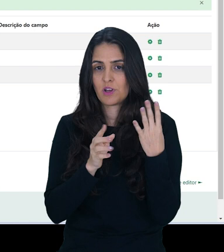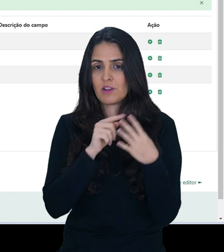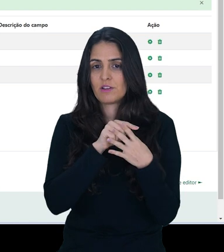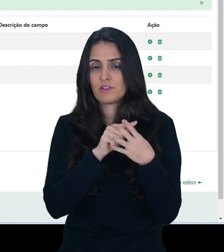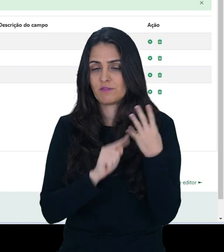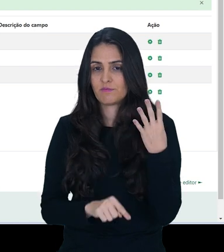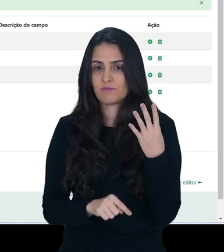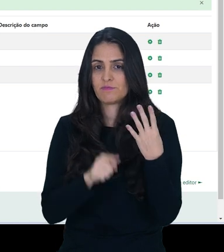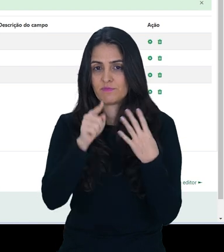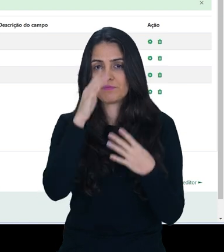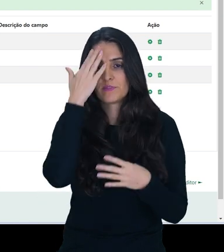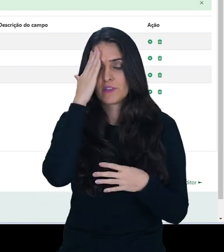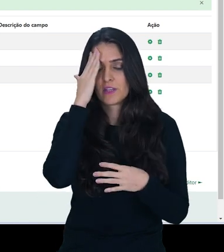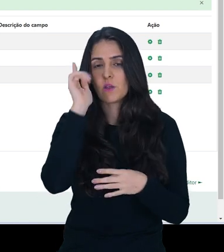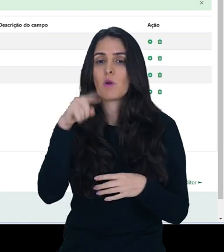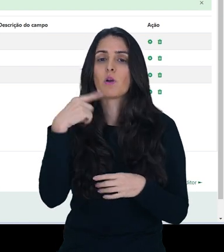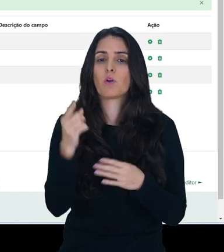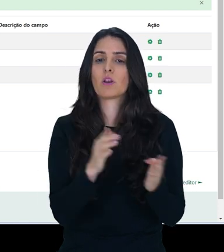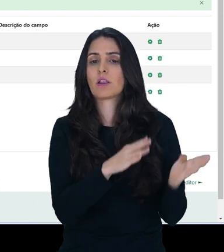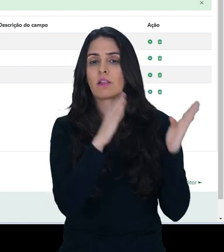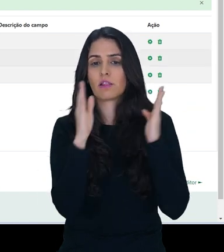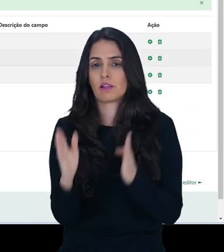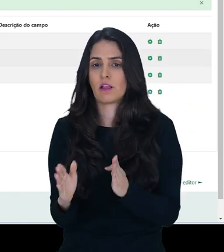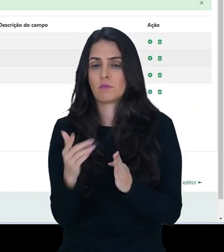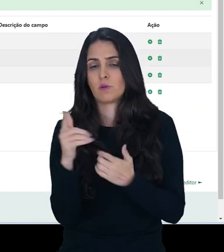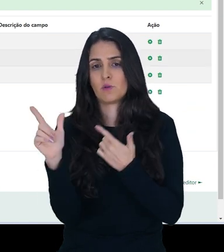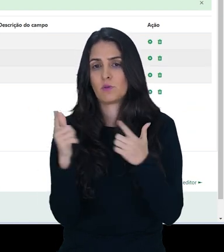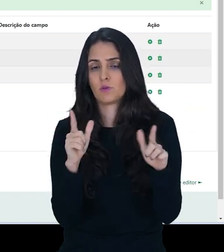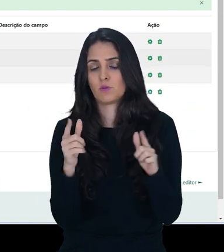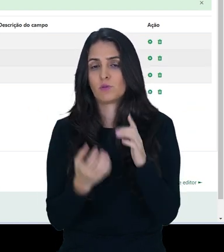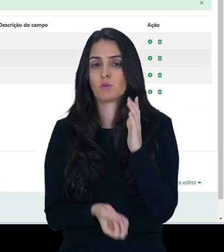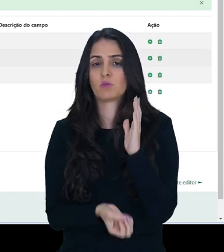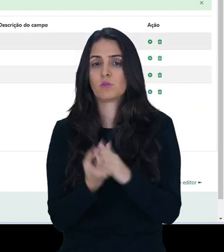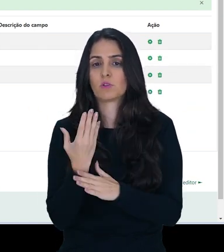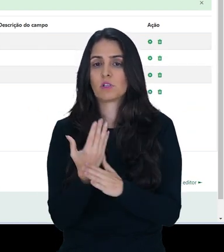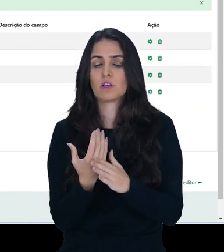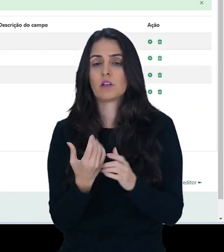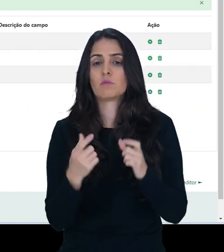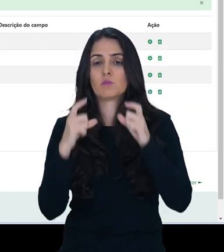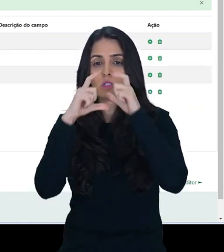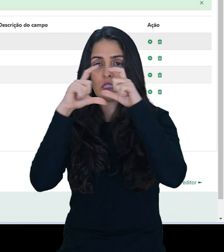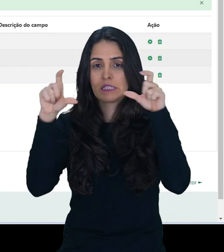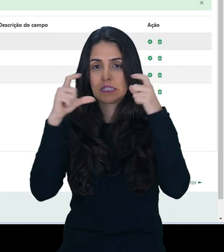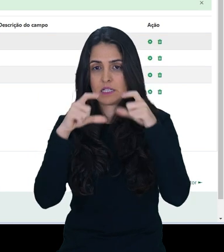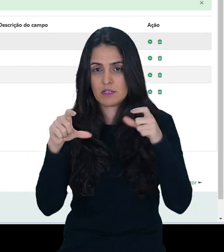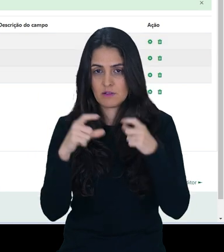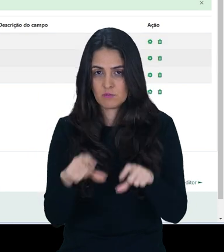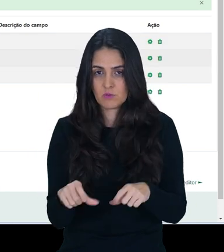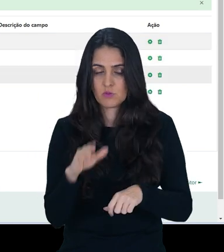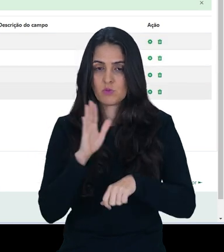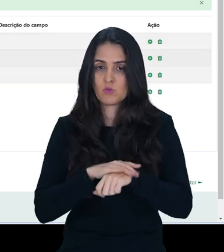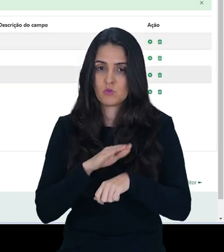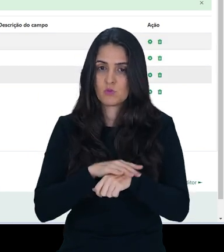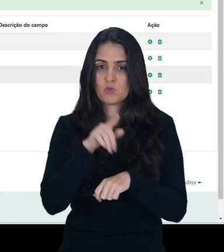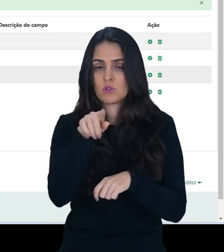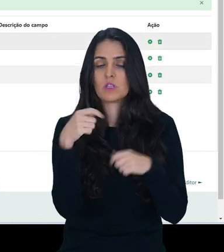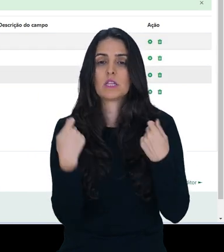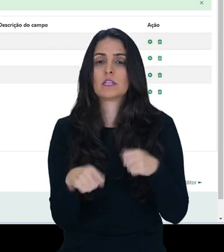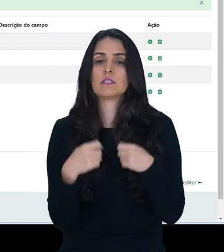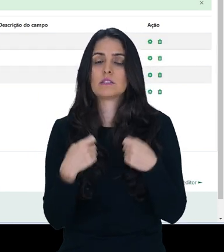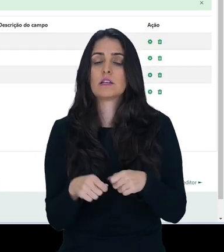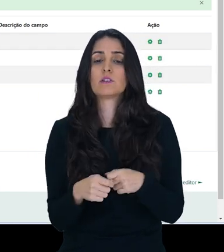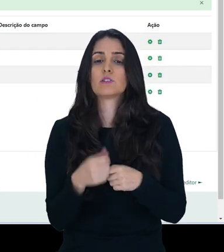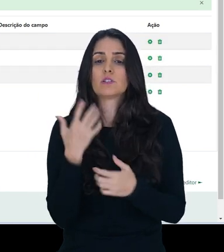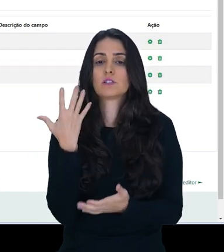fique muito longo você entender as próximas etapas então criamos os campos da nossa base de dados de acordo